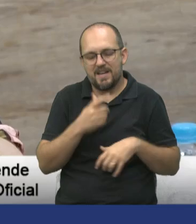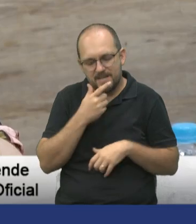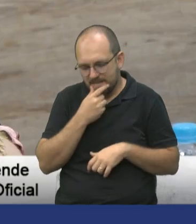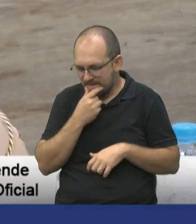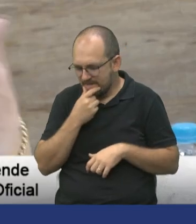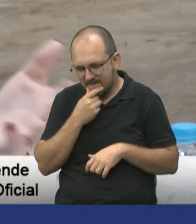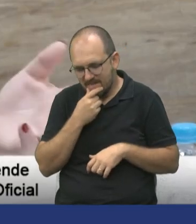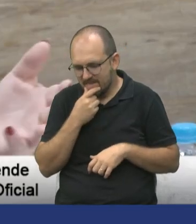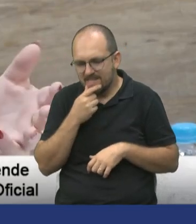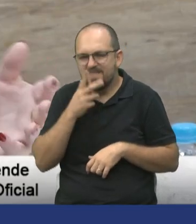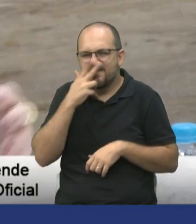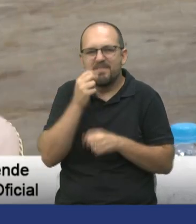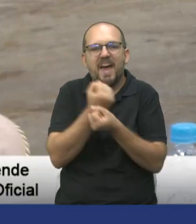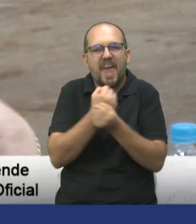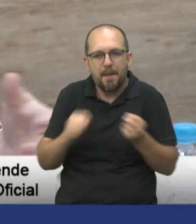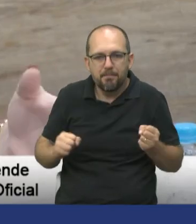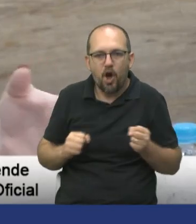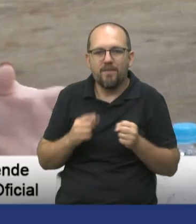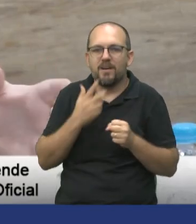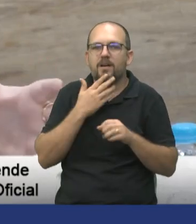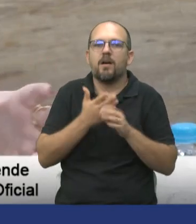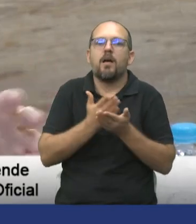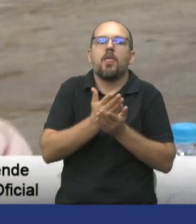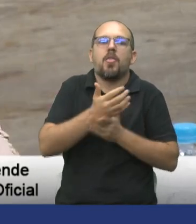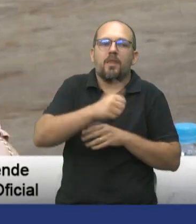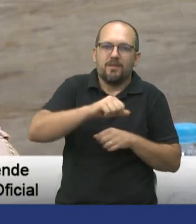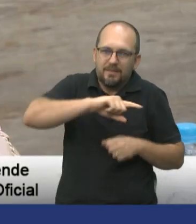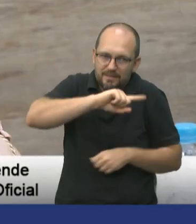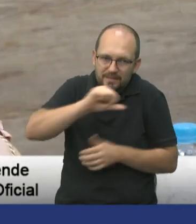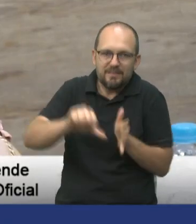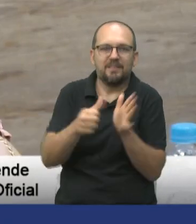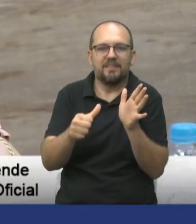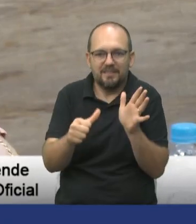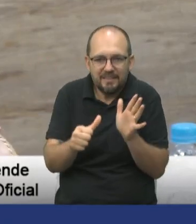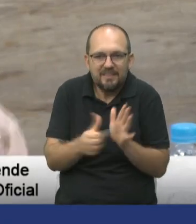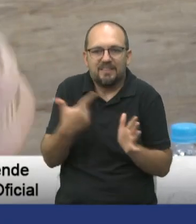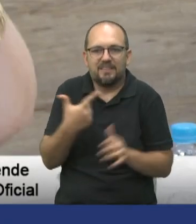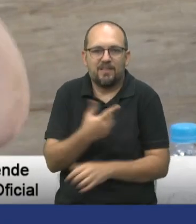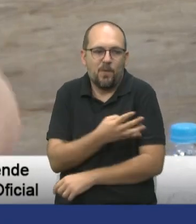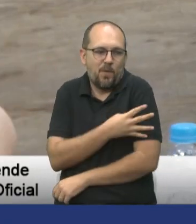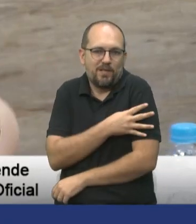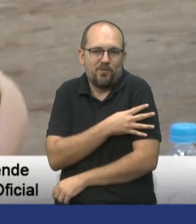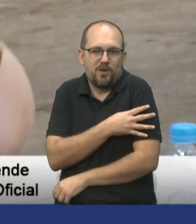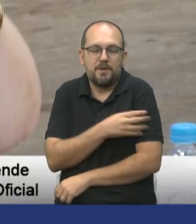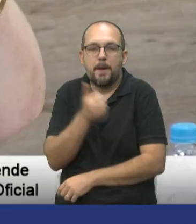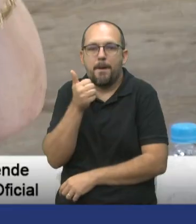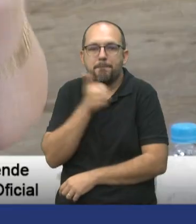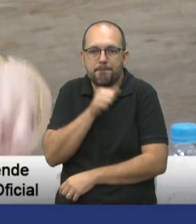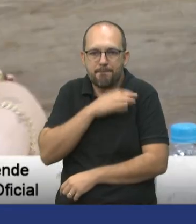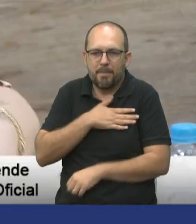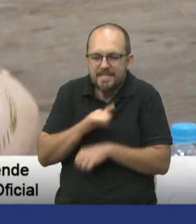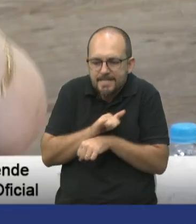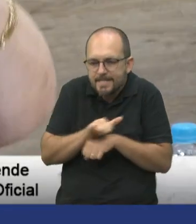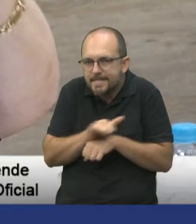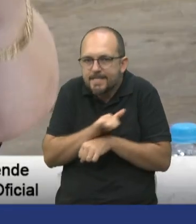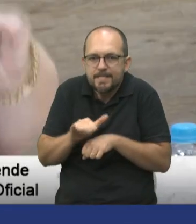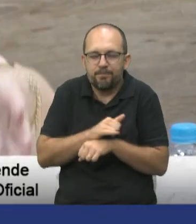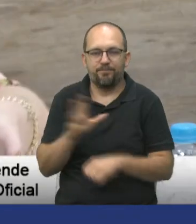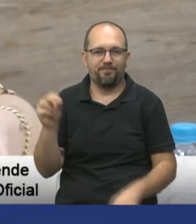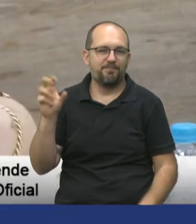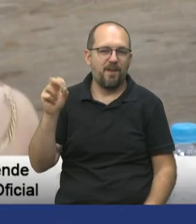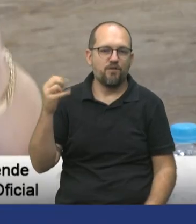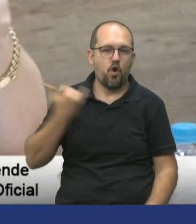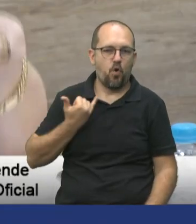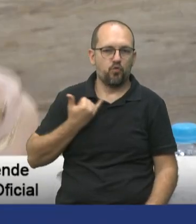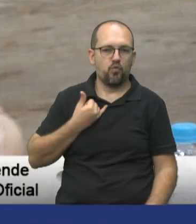outros caminhos que as mulheres eram levadas, ou cuidar dos irmãos mais velhos, ela queria ficar na escola. Então ela deu um jeito, minha avó contava essa história, minha mãe